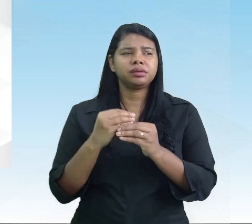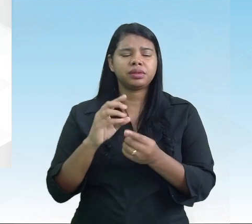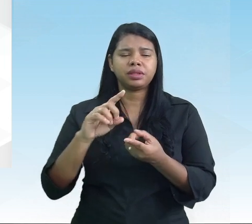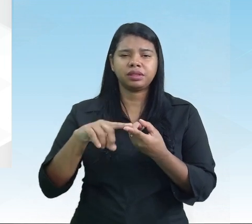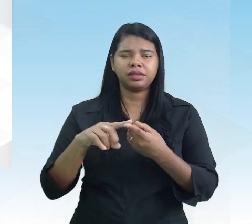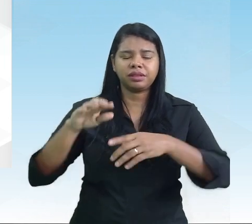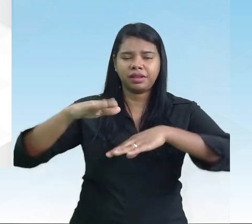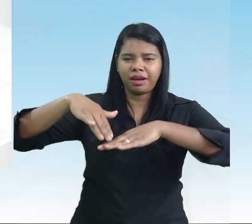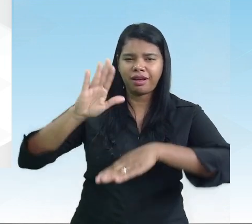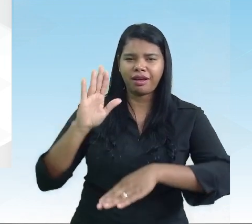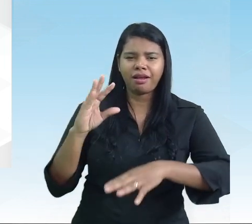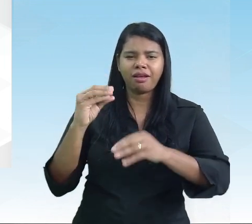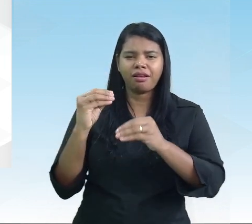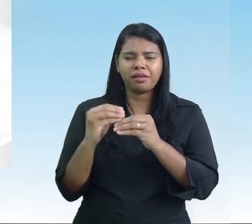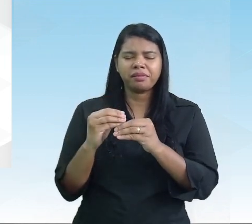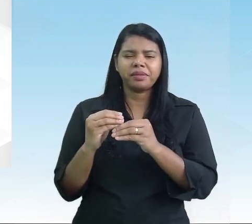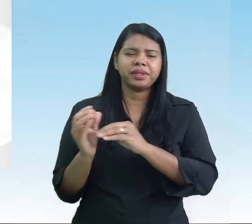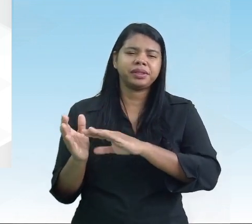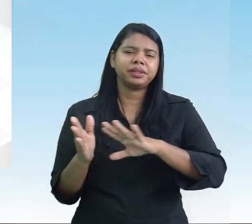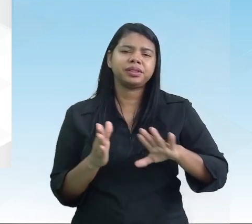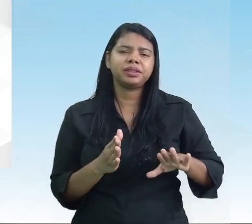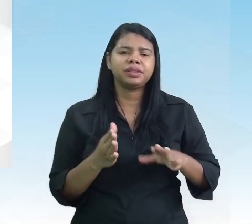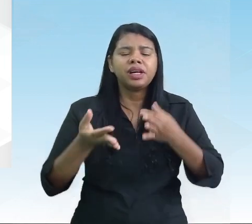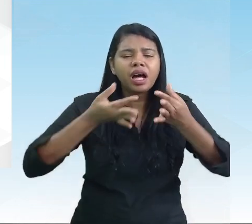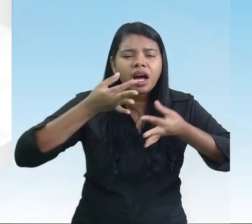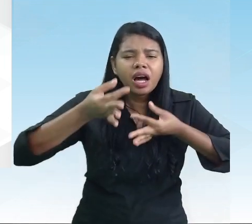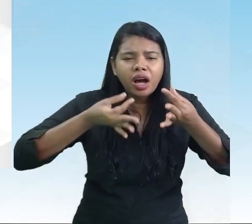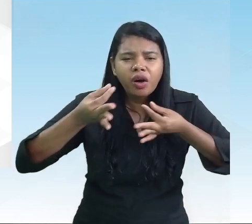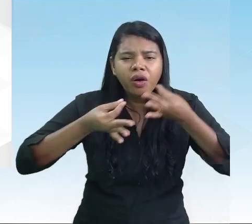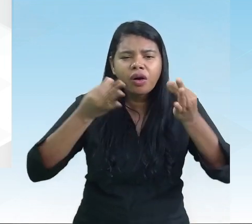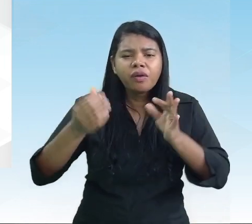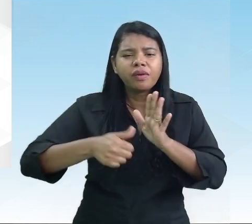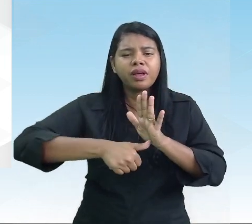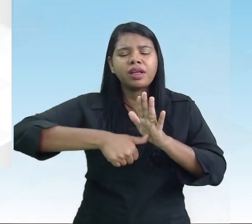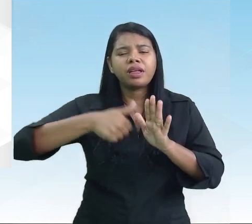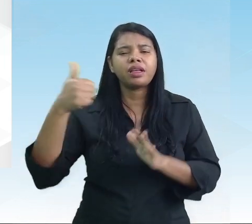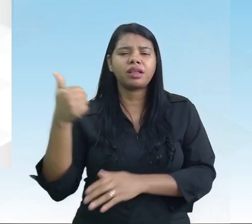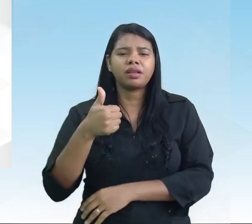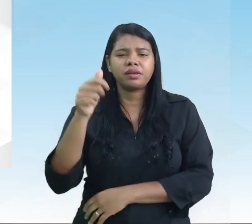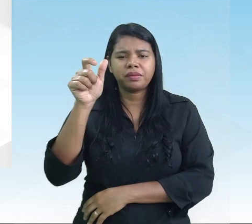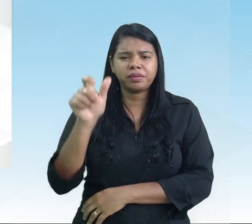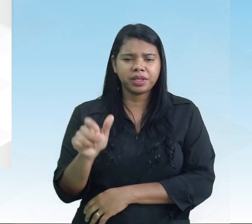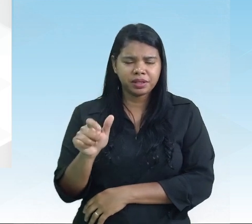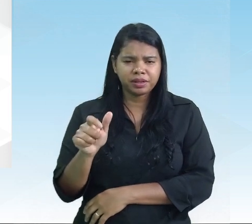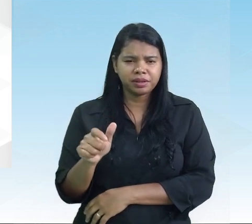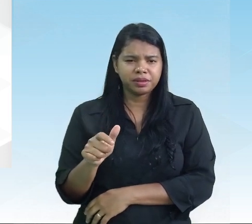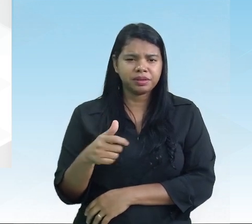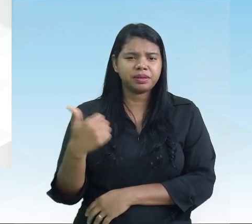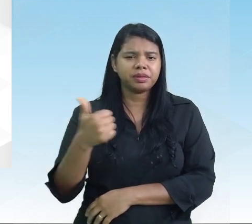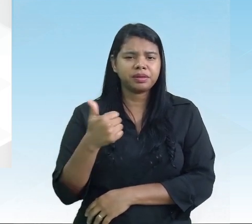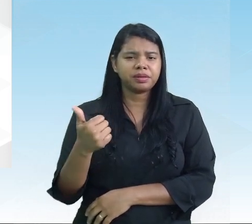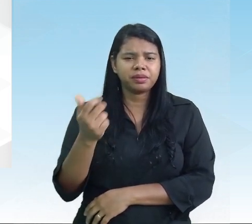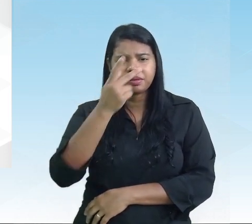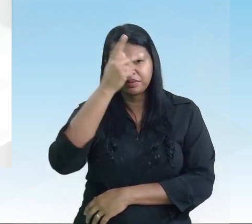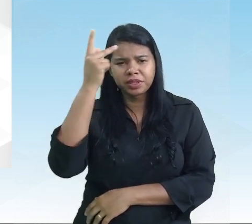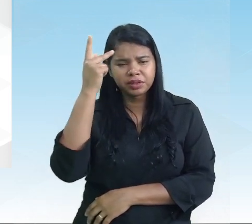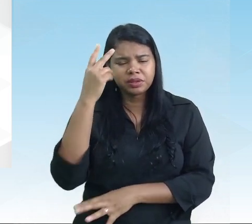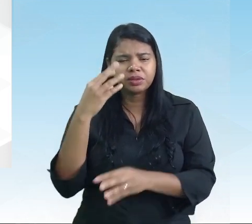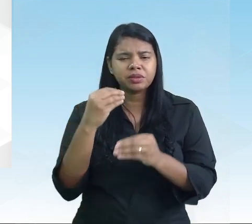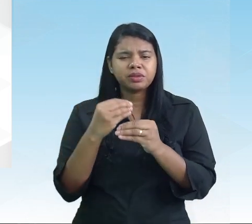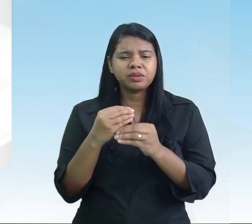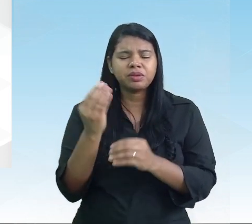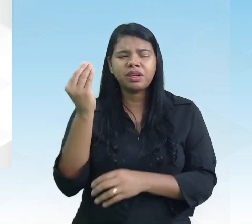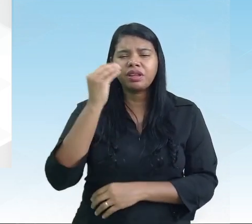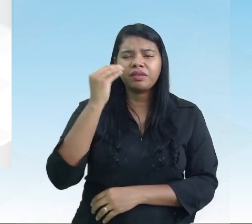mais, achismos. Tentar argumentar em primeira pessoa, escrevendo acho que ou opino que,